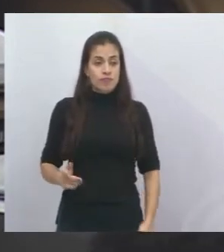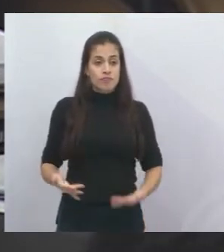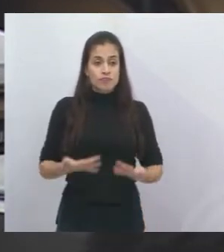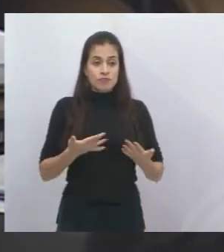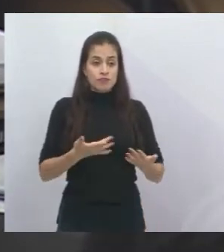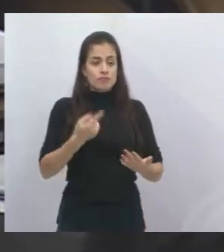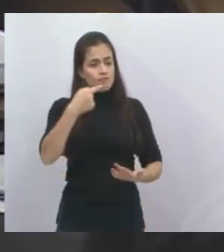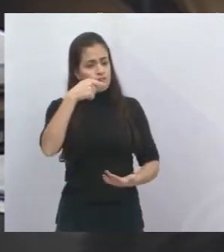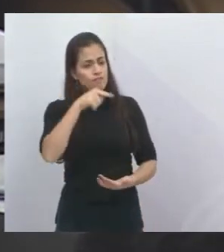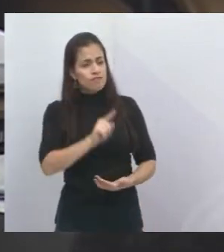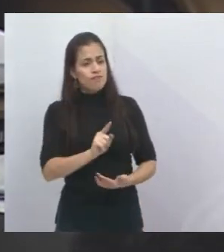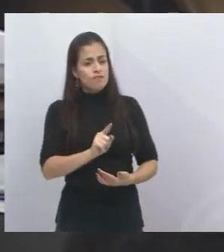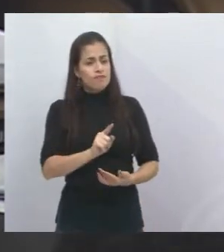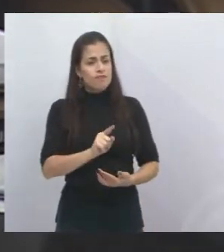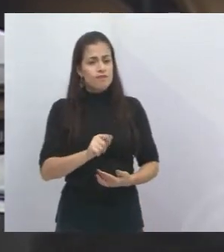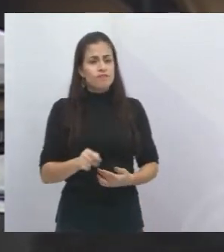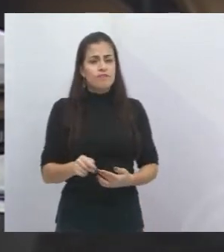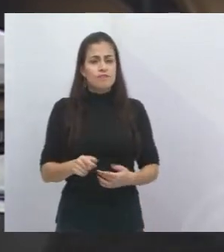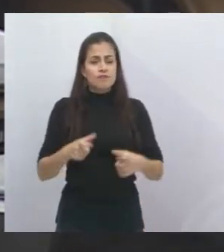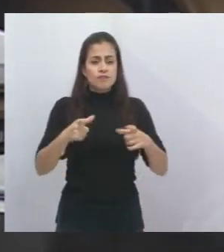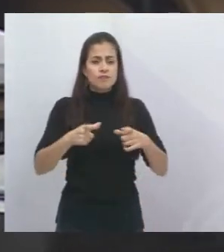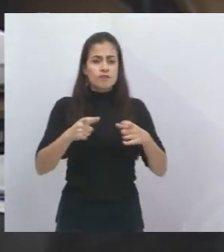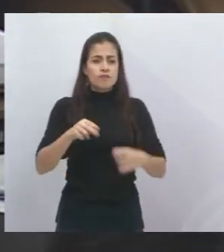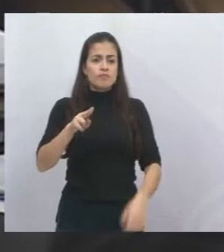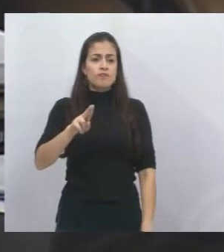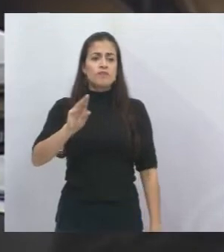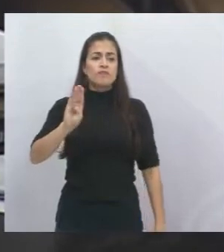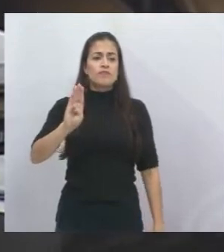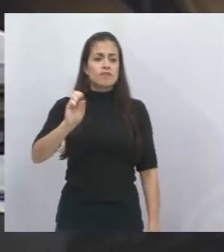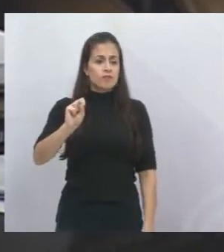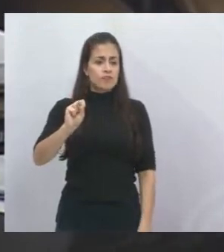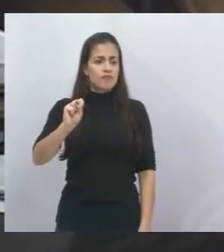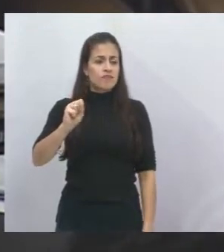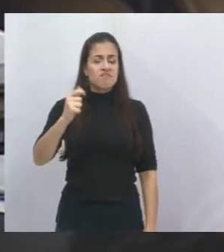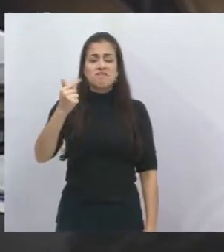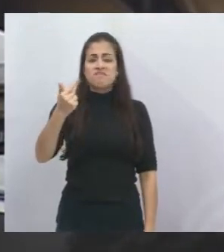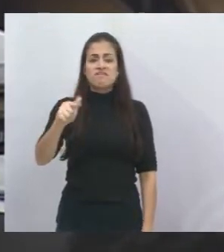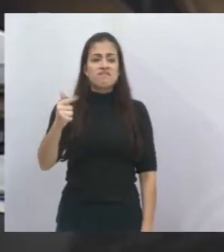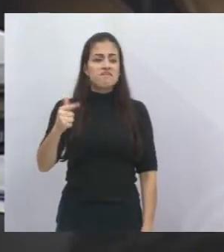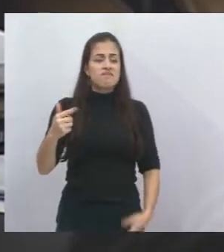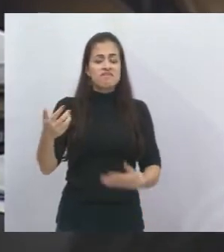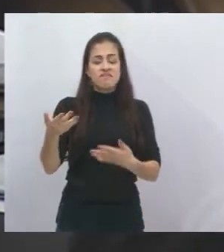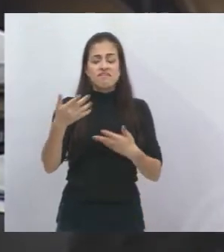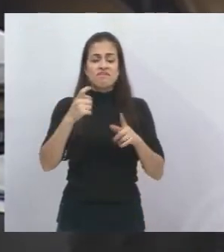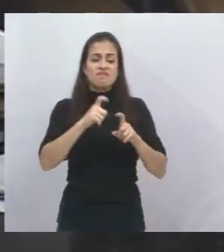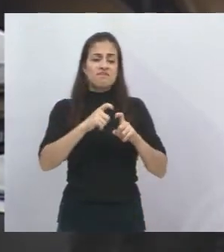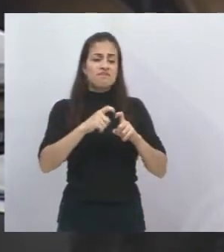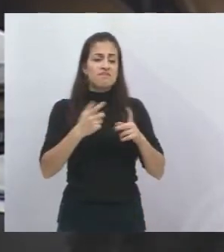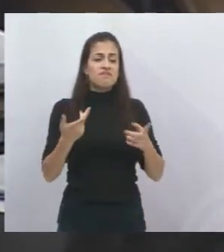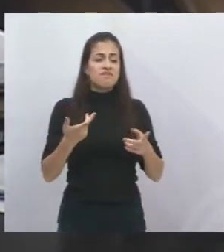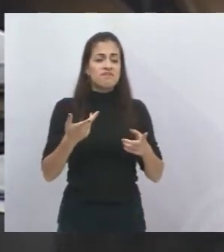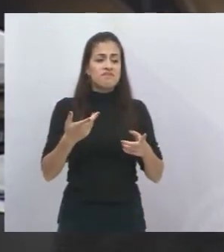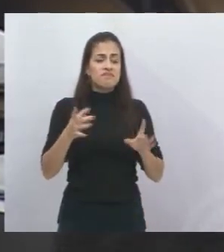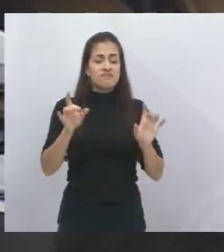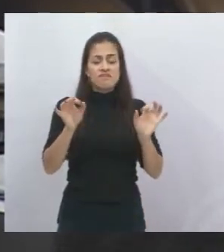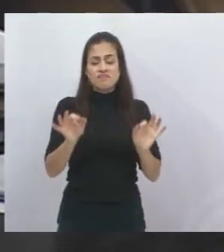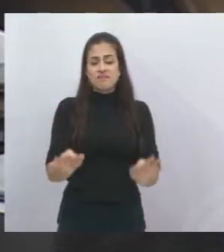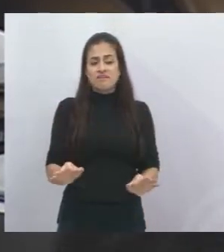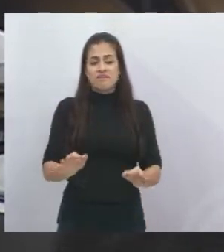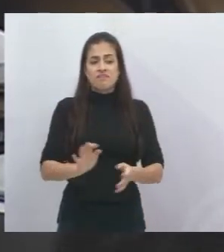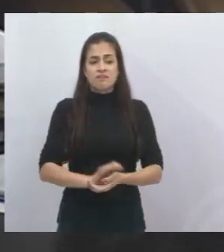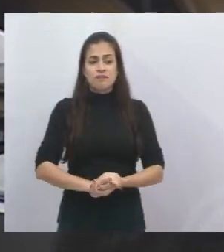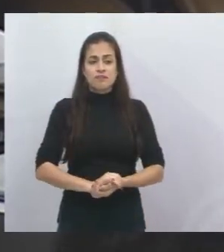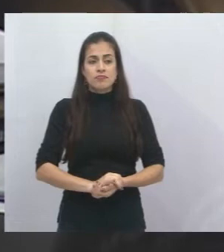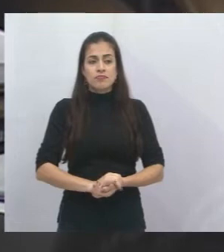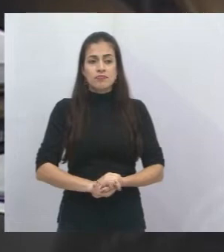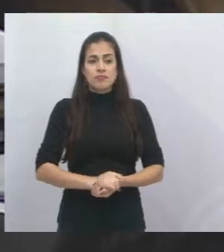rede pública e não encontra atendimento adequado. Vai na farmácia, a gente estava falando aqui da farmácia de